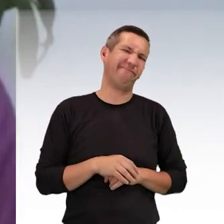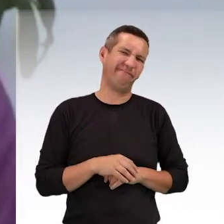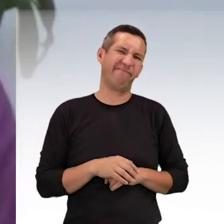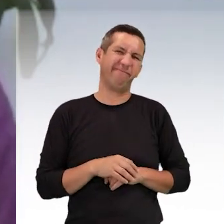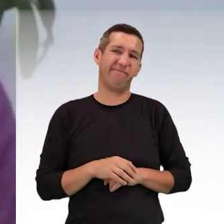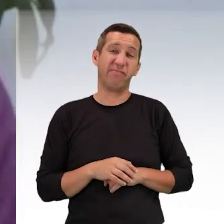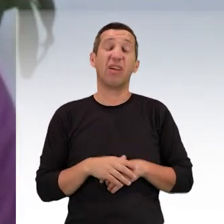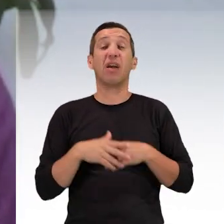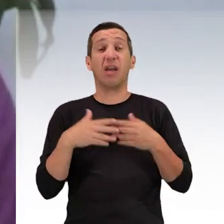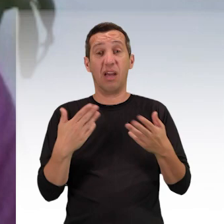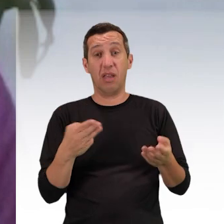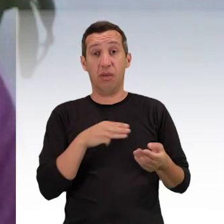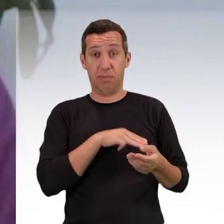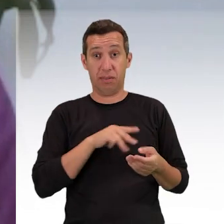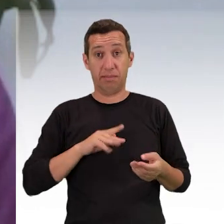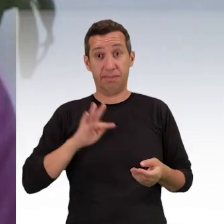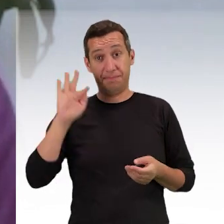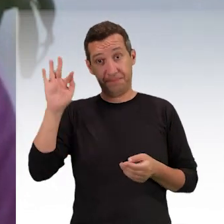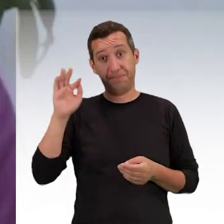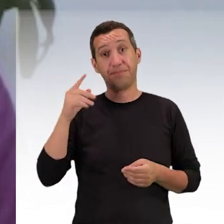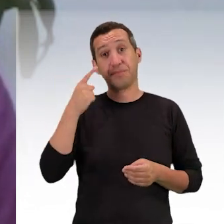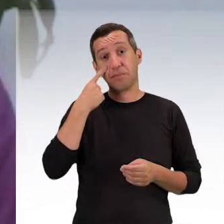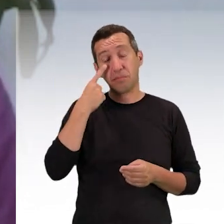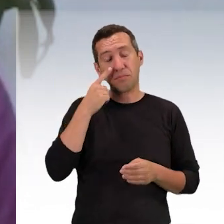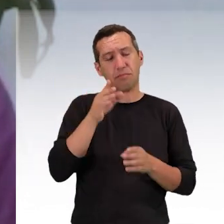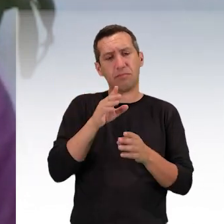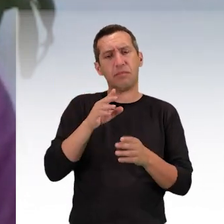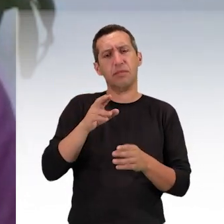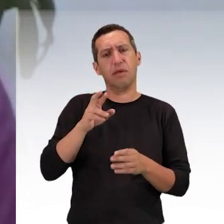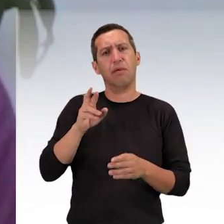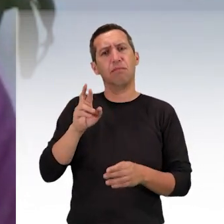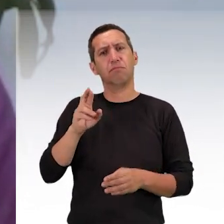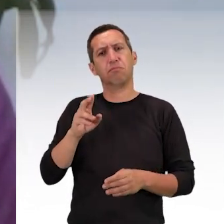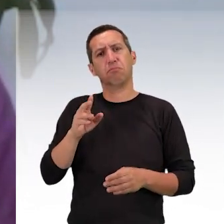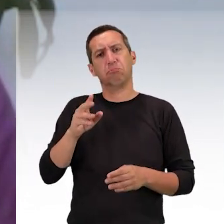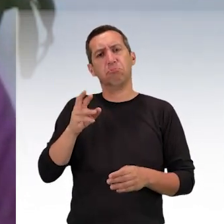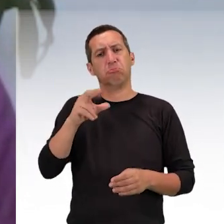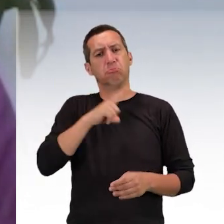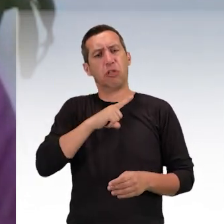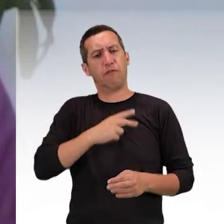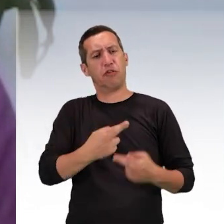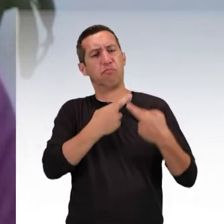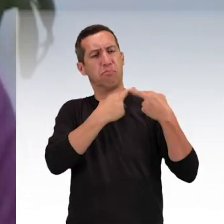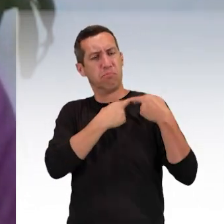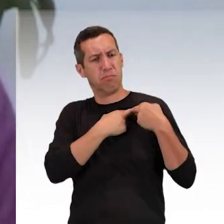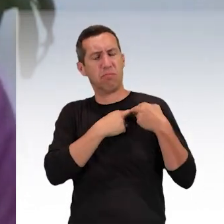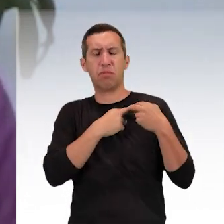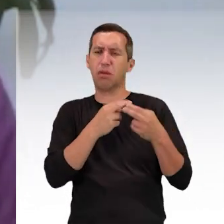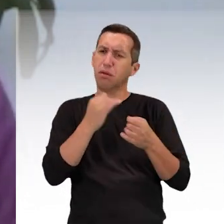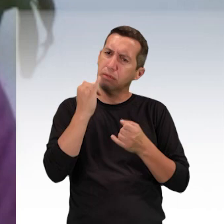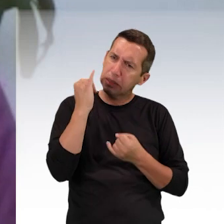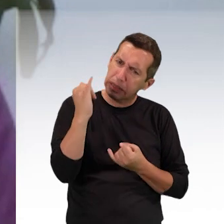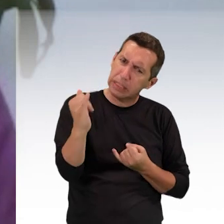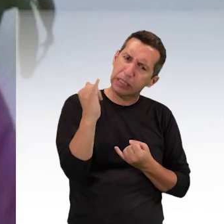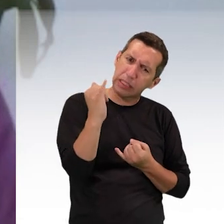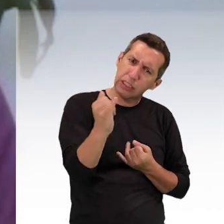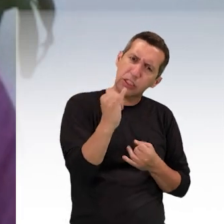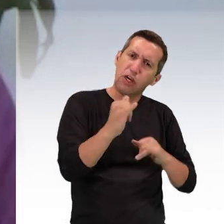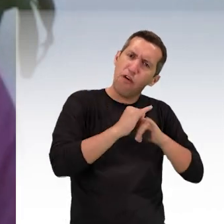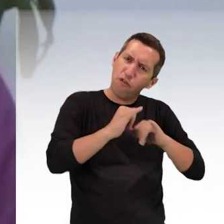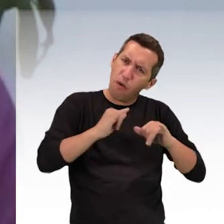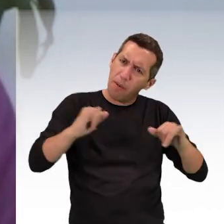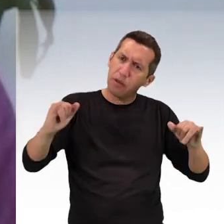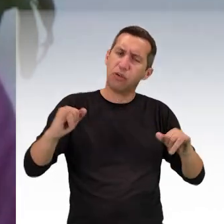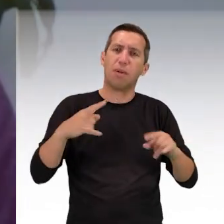sem dúvida, foi um norte, muitas vezes, na orientação, porque todos os órgãos oficiais, todos os órgãos de